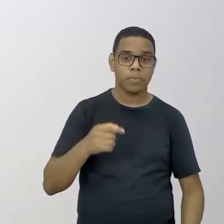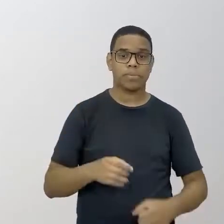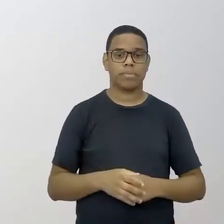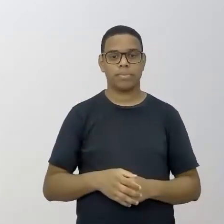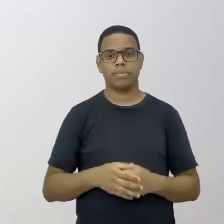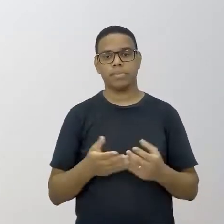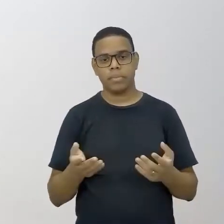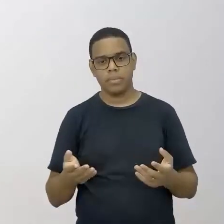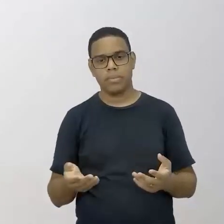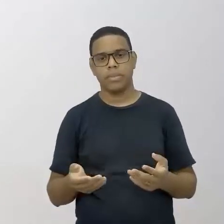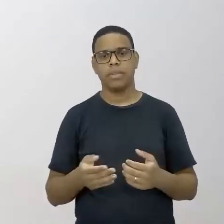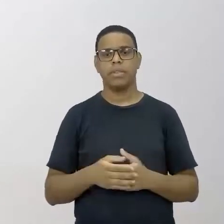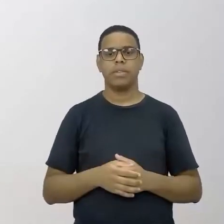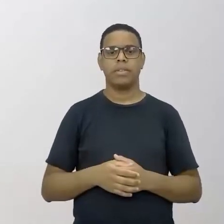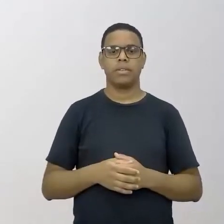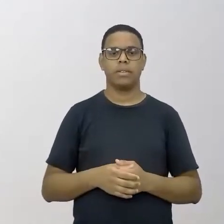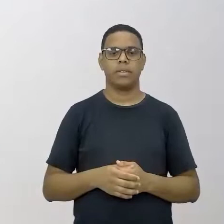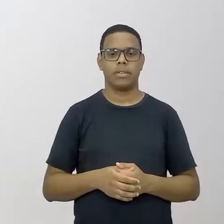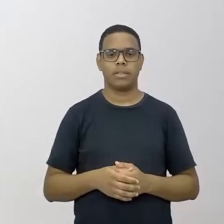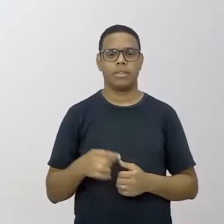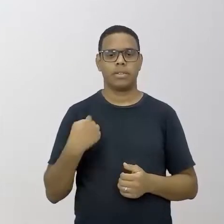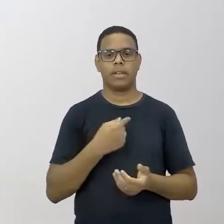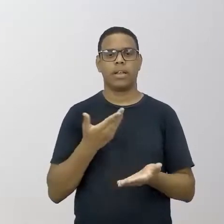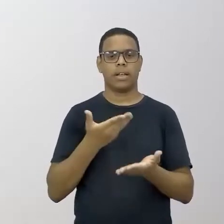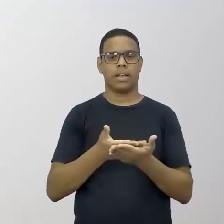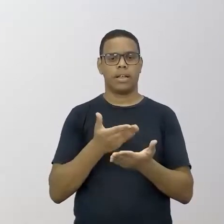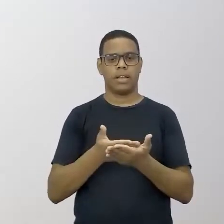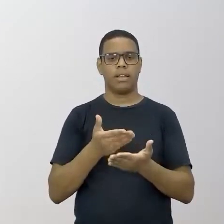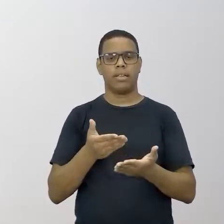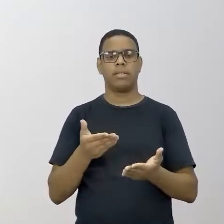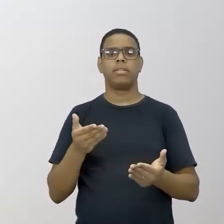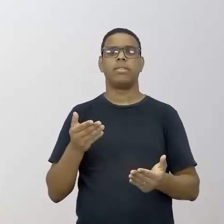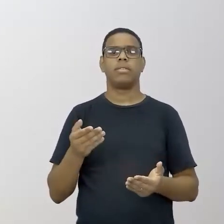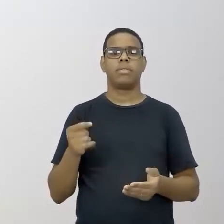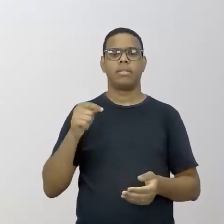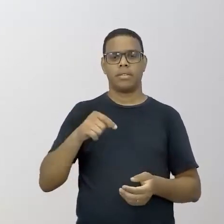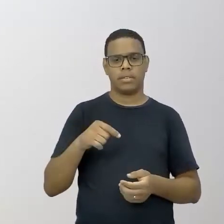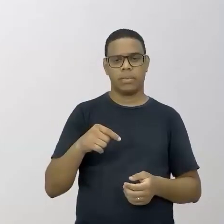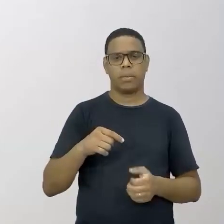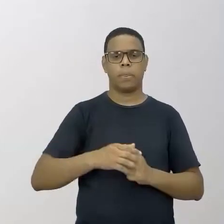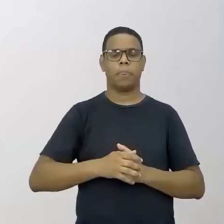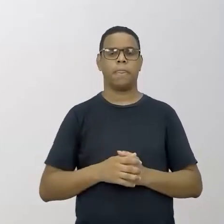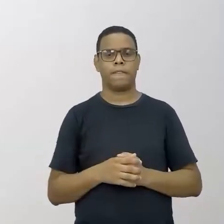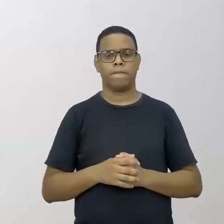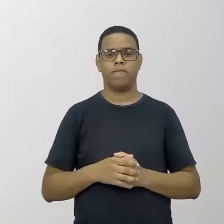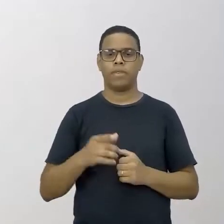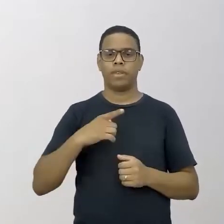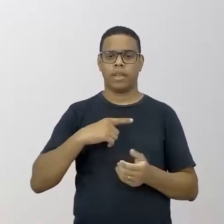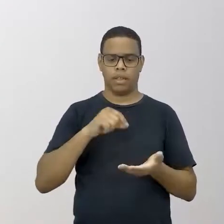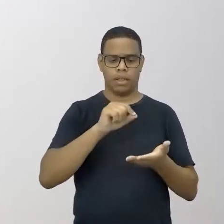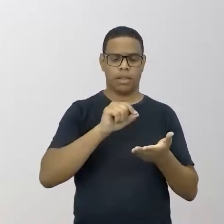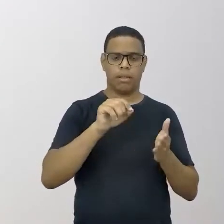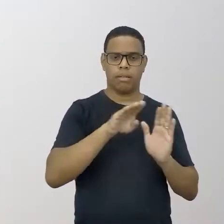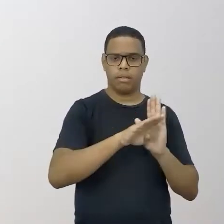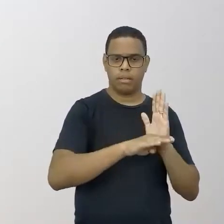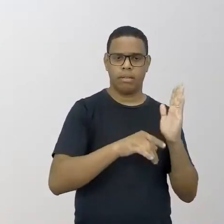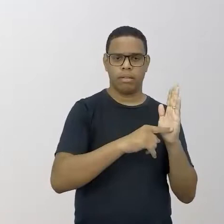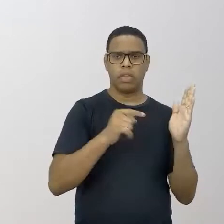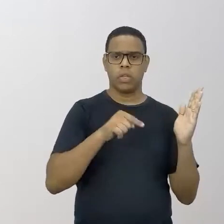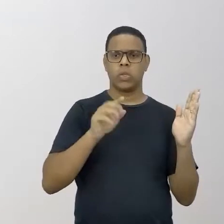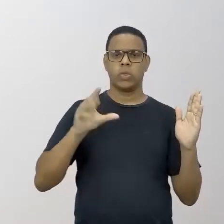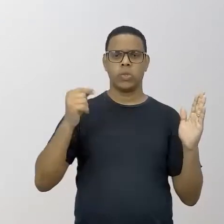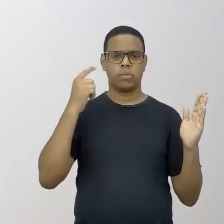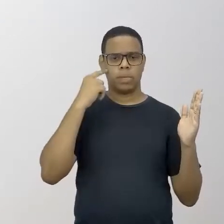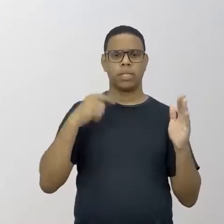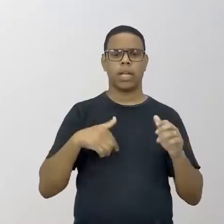isso, não se trata da gente, sei lá, chegar na aula e fazer alguma coisa que está no script, né? Que todo mundo pensa,